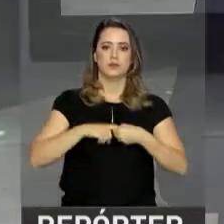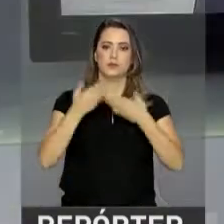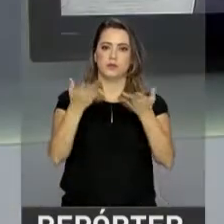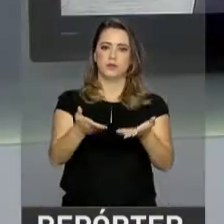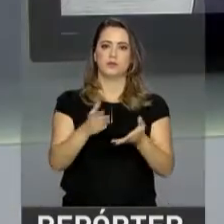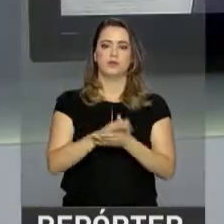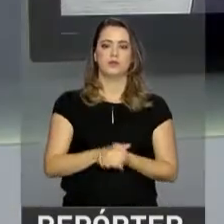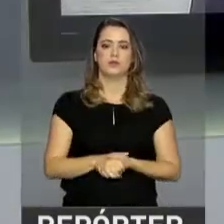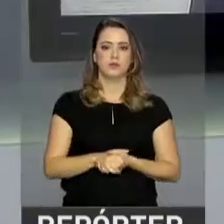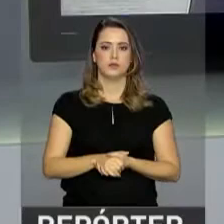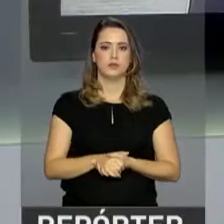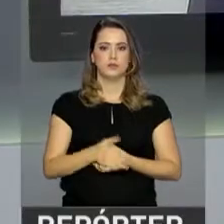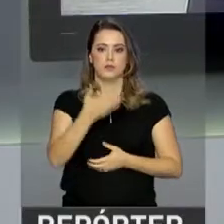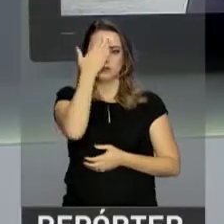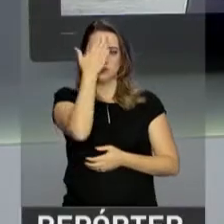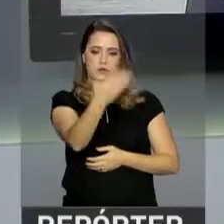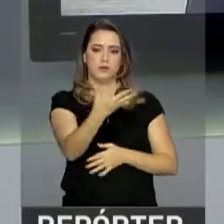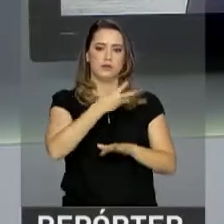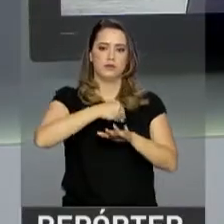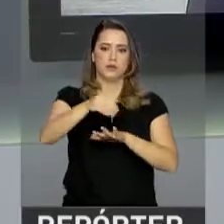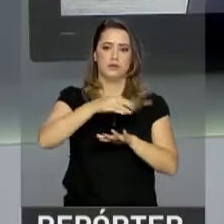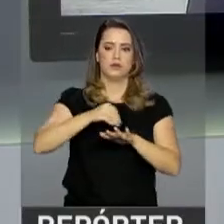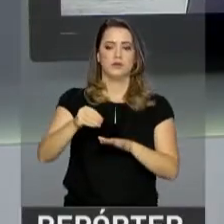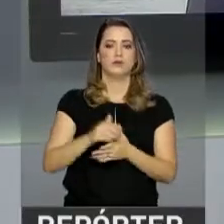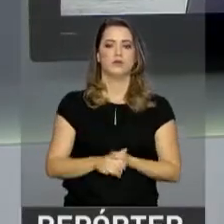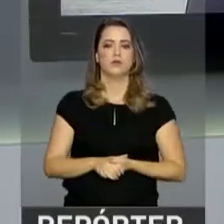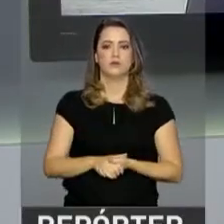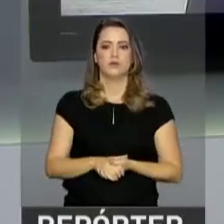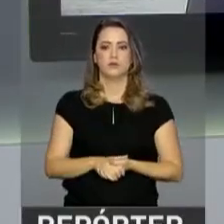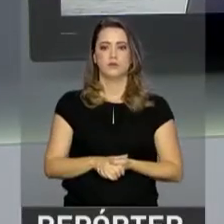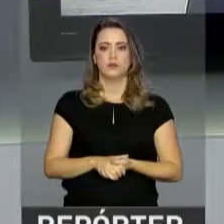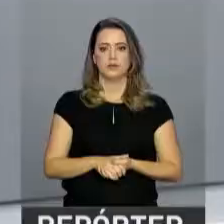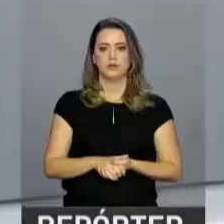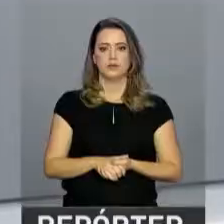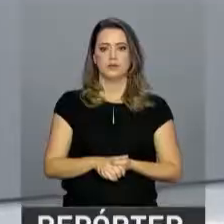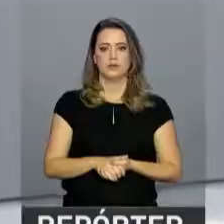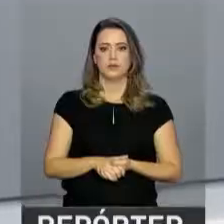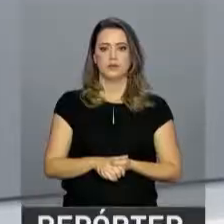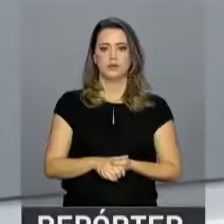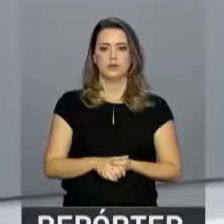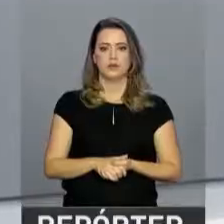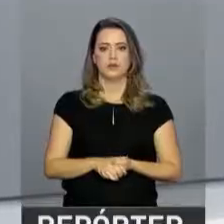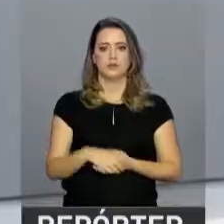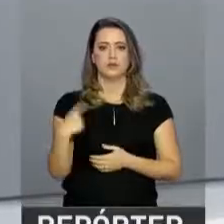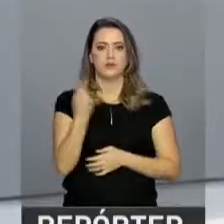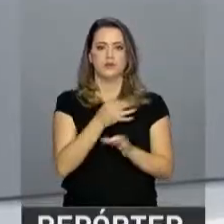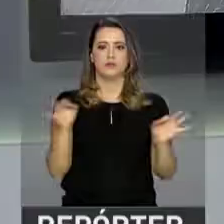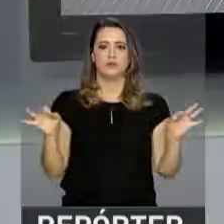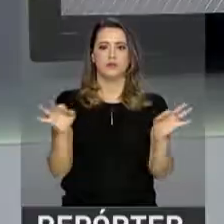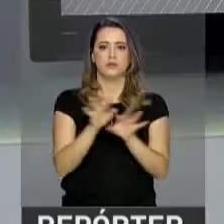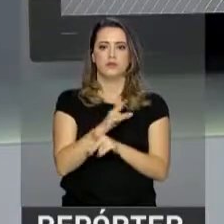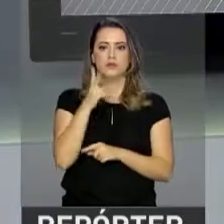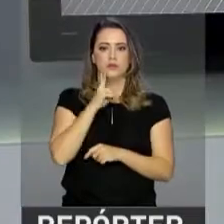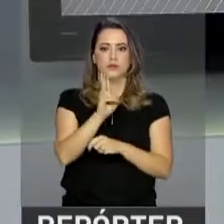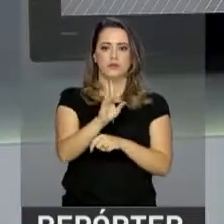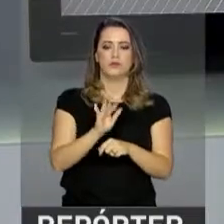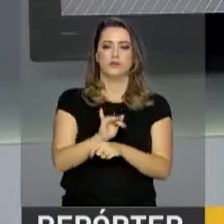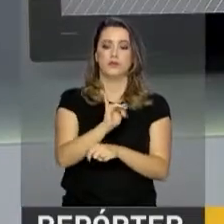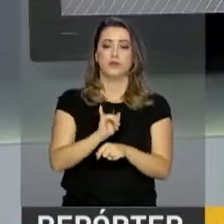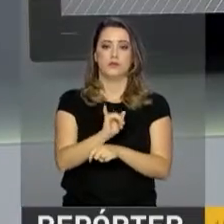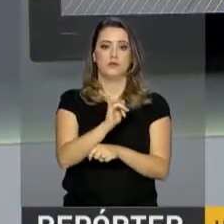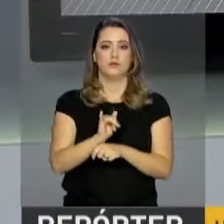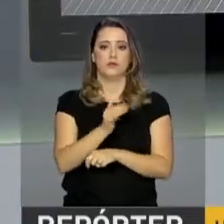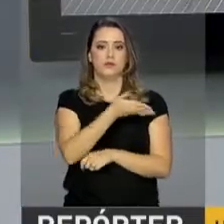no estúdio, Ana. Obrigada pelas informações ao vivo. Bom, nós ficamos por aqui. Você pode rever